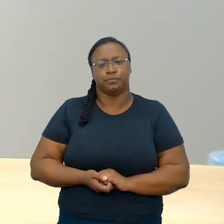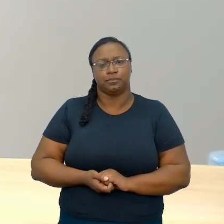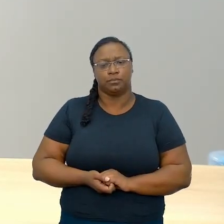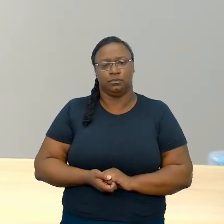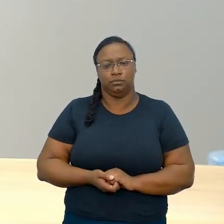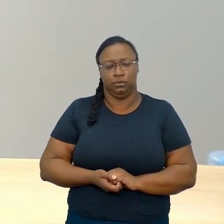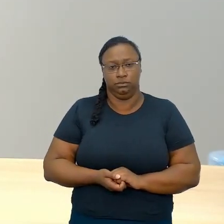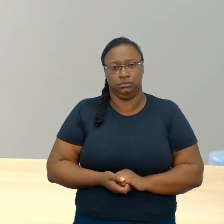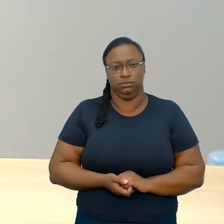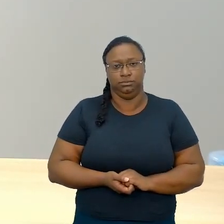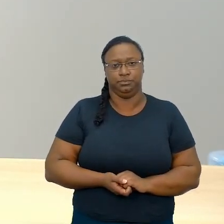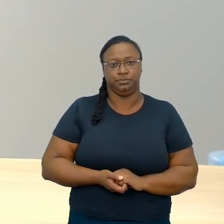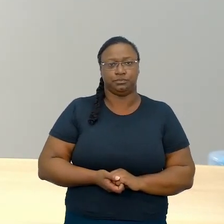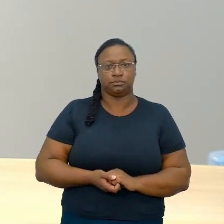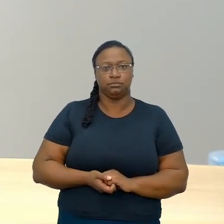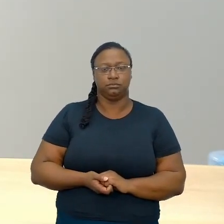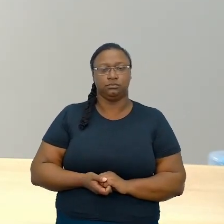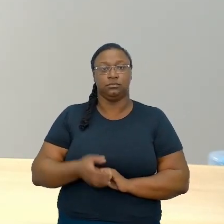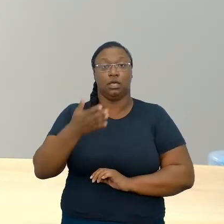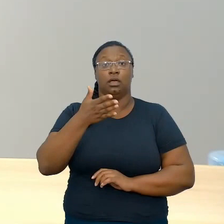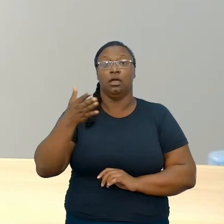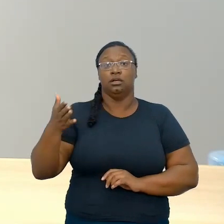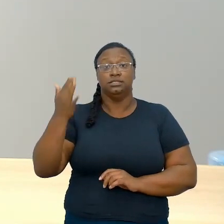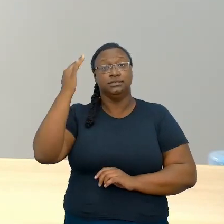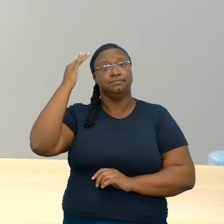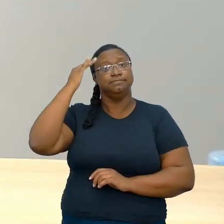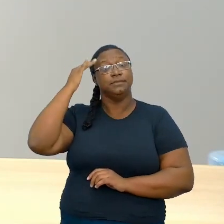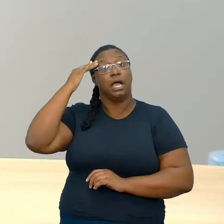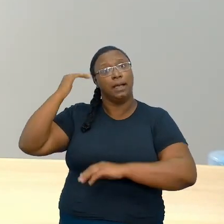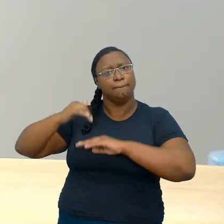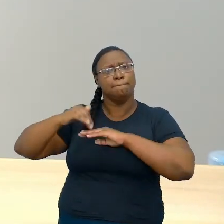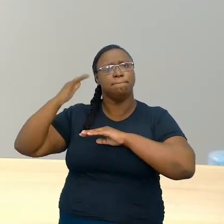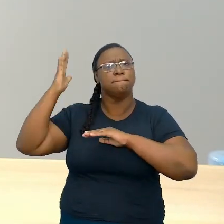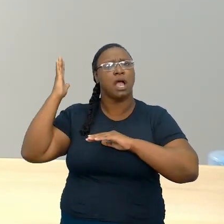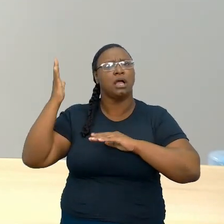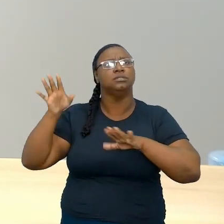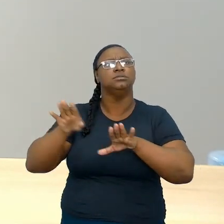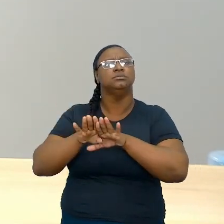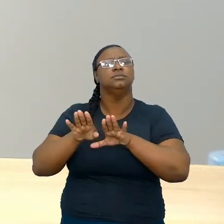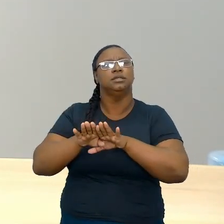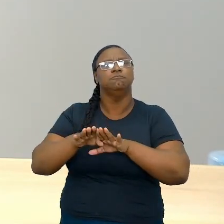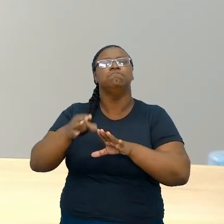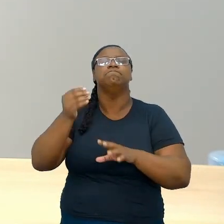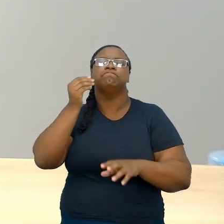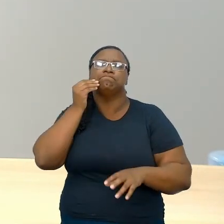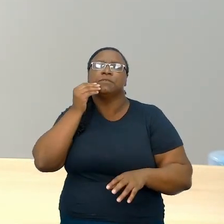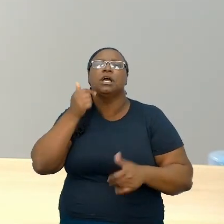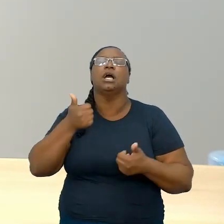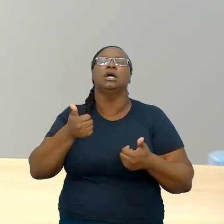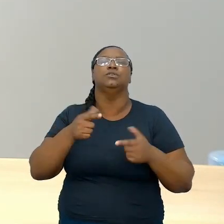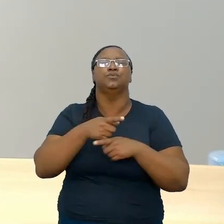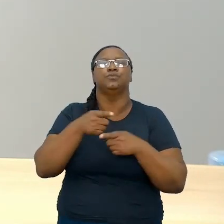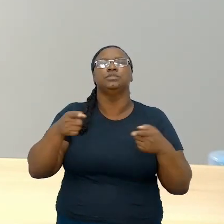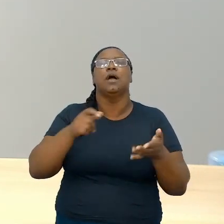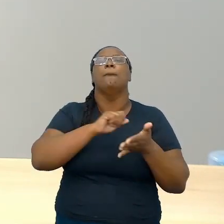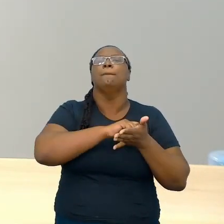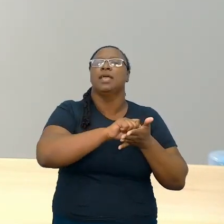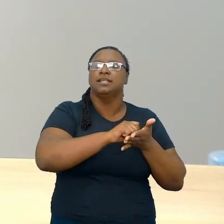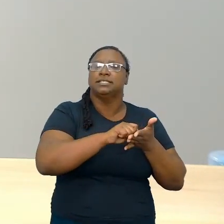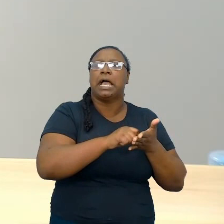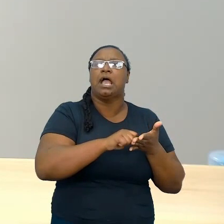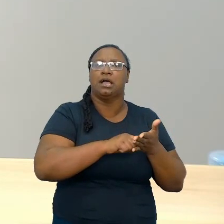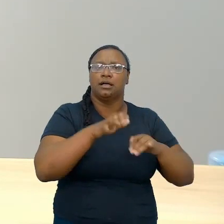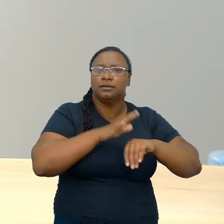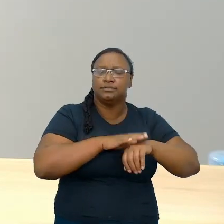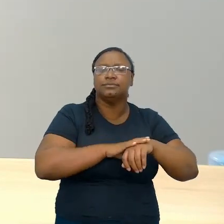para que você entenda um pouco mais sobre isso, é interessante que você faça as discussões a